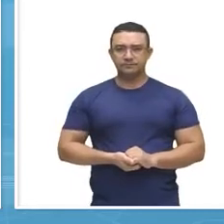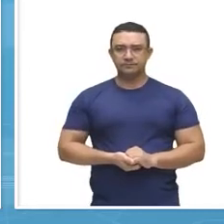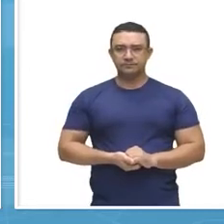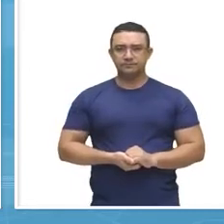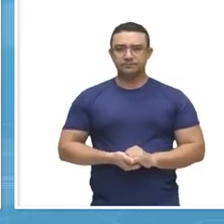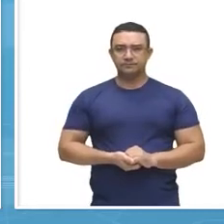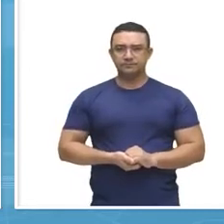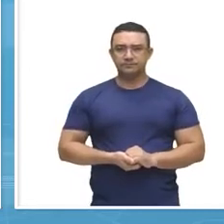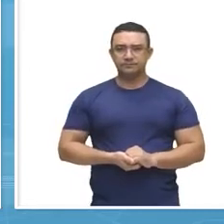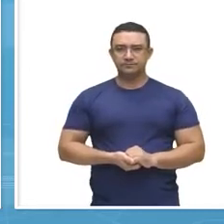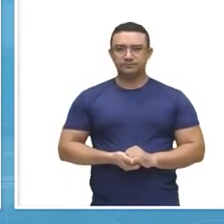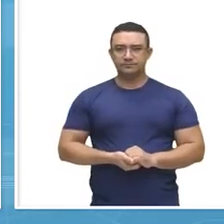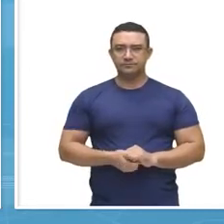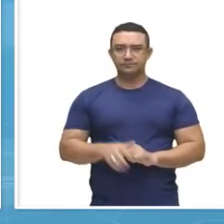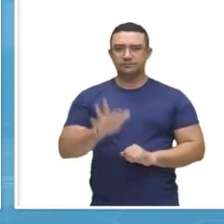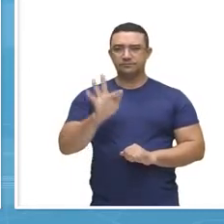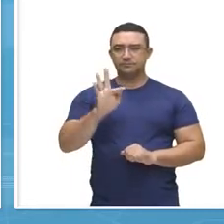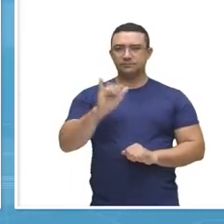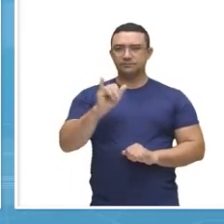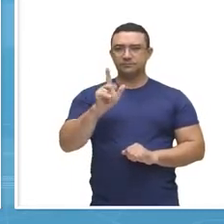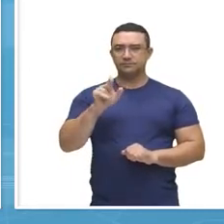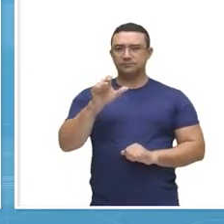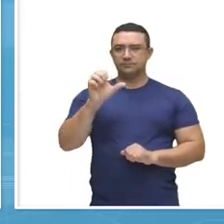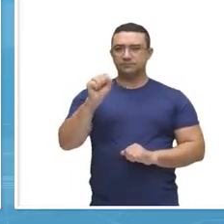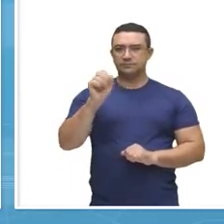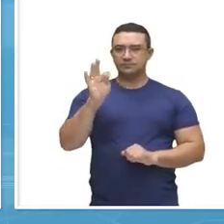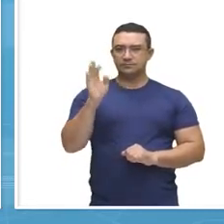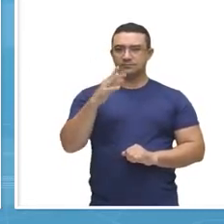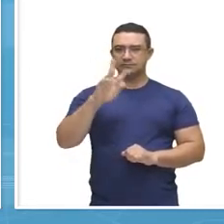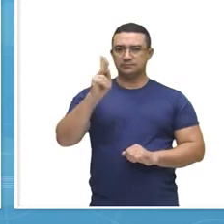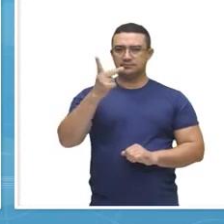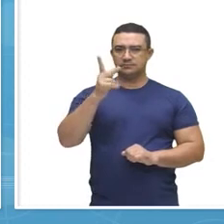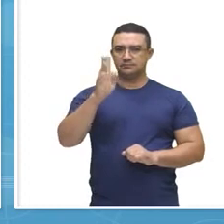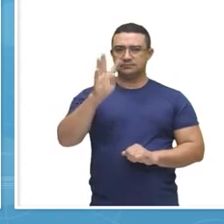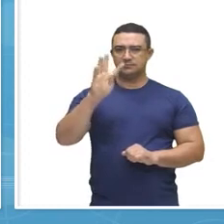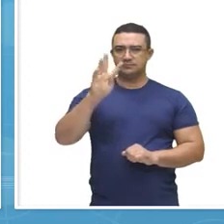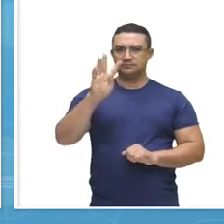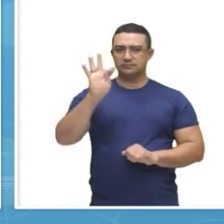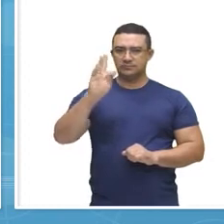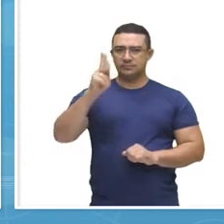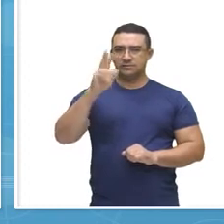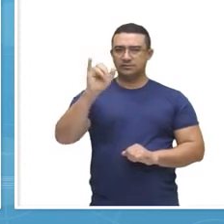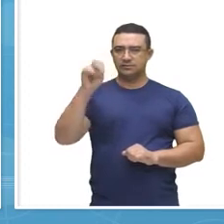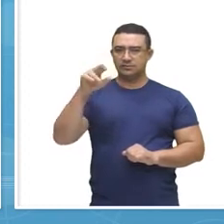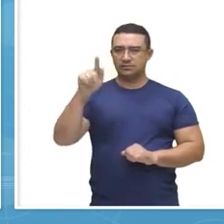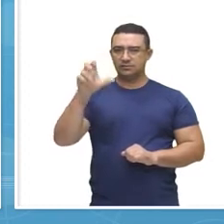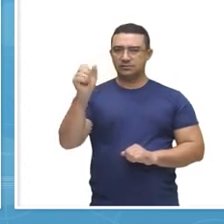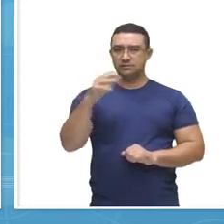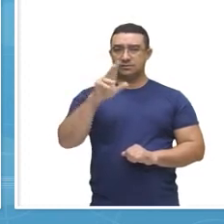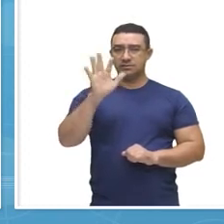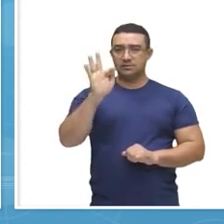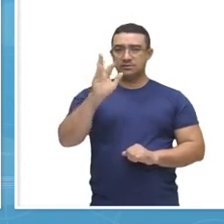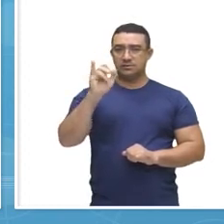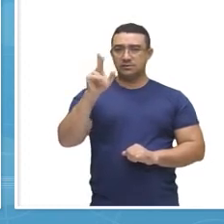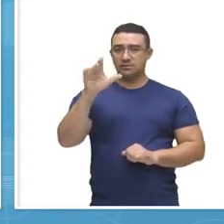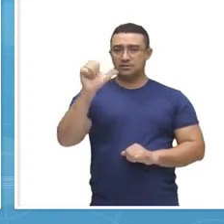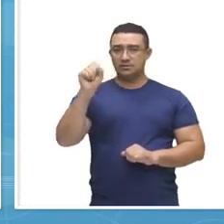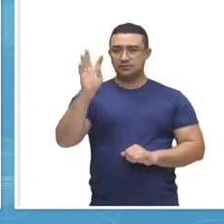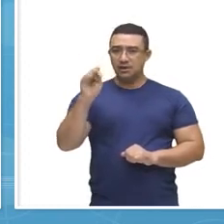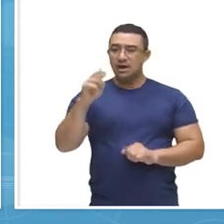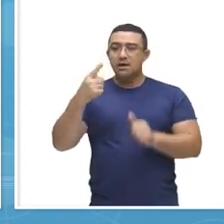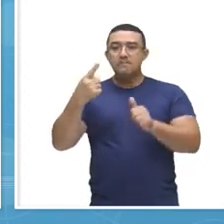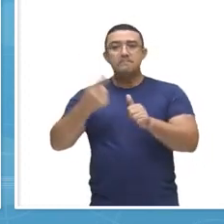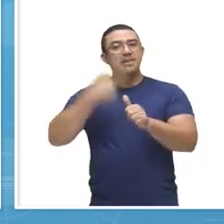Aí, nós temos, então, a expressão first thing first, né? Primeiro de tudo, ou coisas importantes primeiro, né? Primeiro de